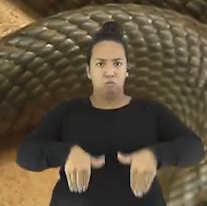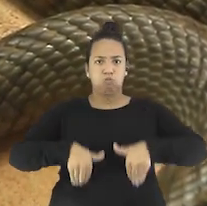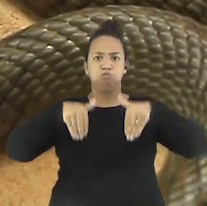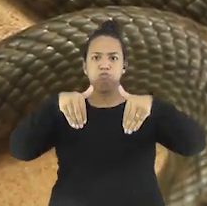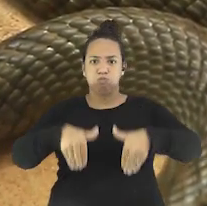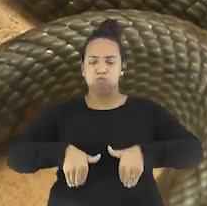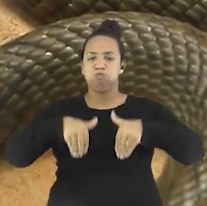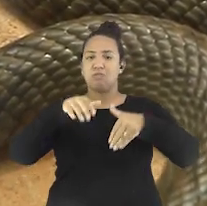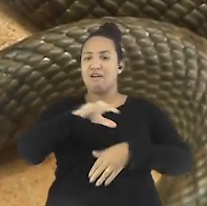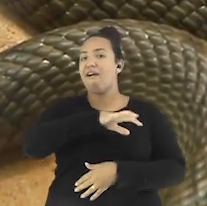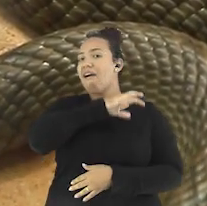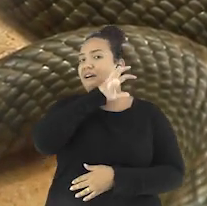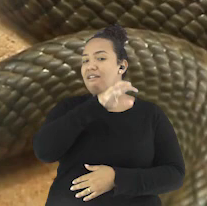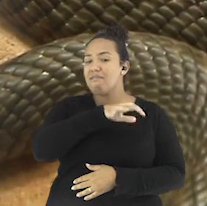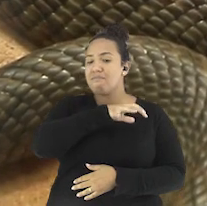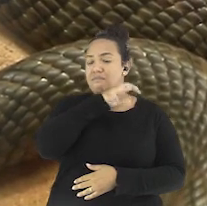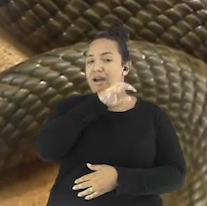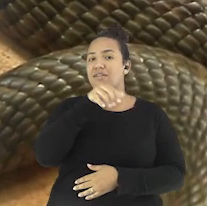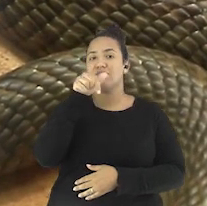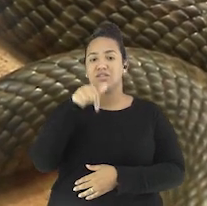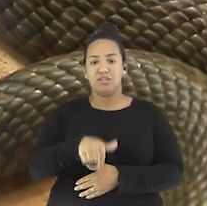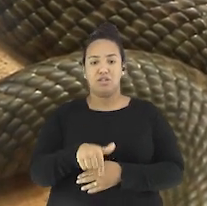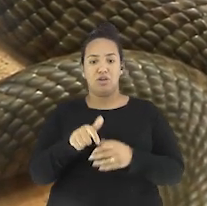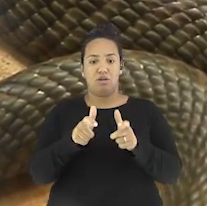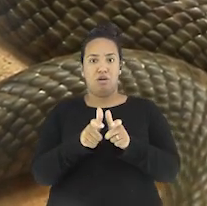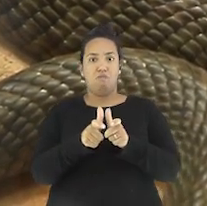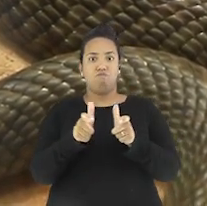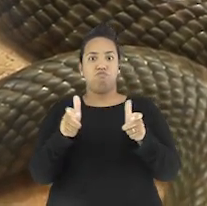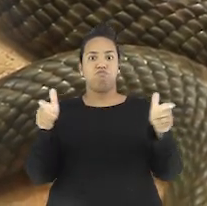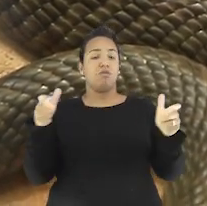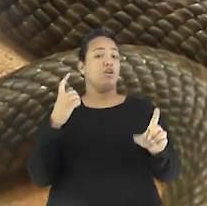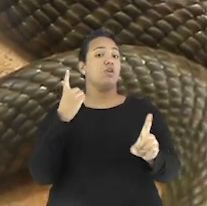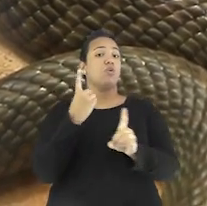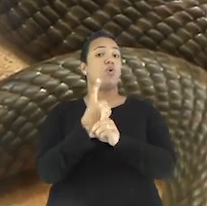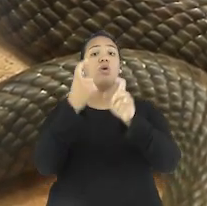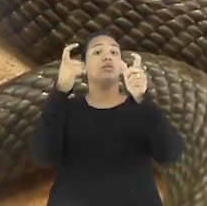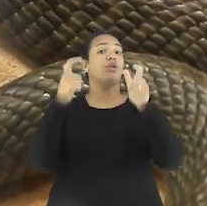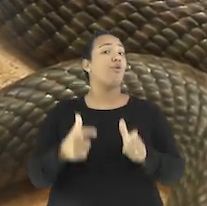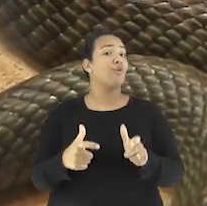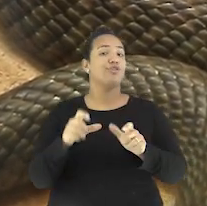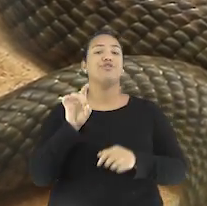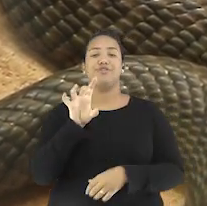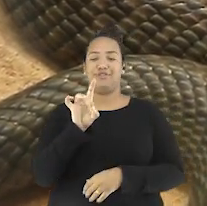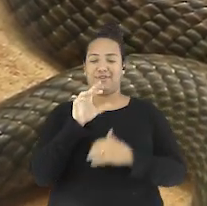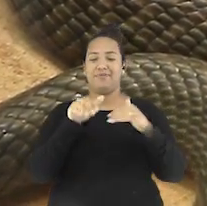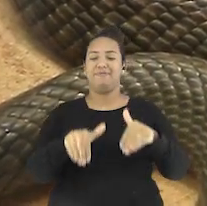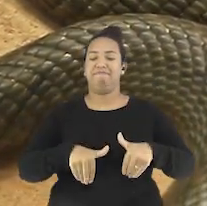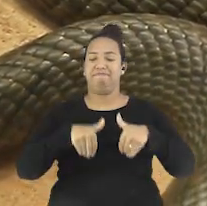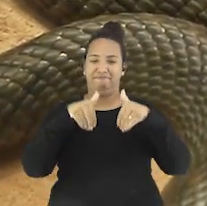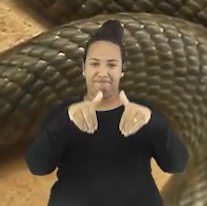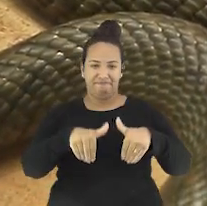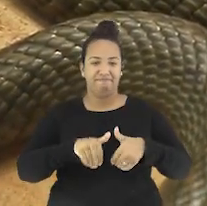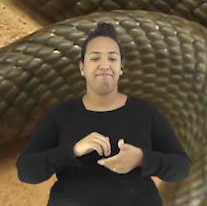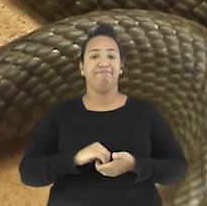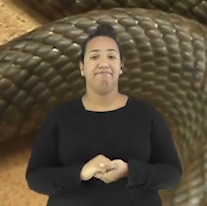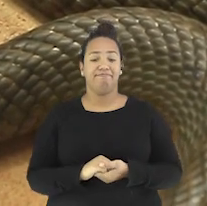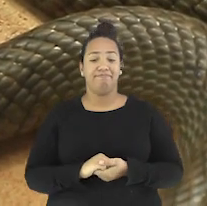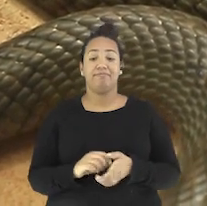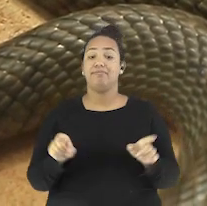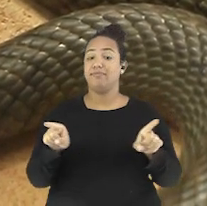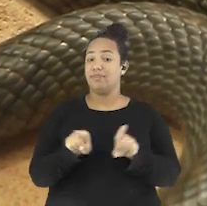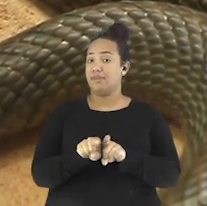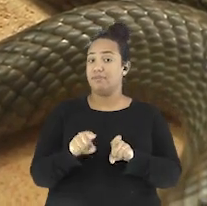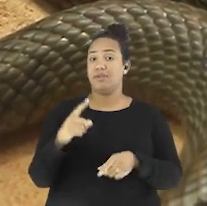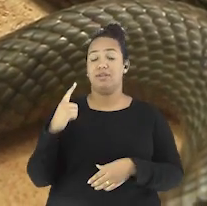cangurus. Animais que não são venenosos, mas que só são encontrados na natureza lá. Há também uma grande